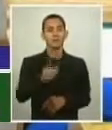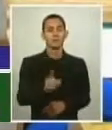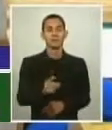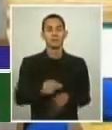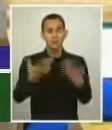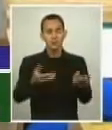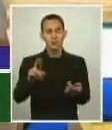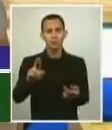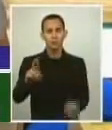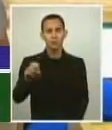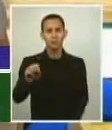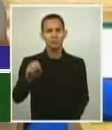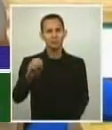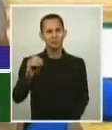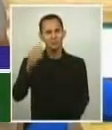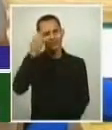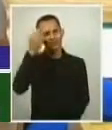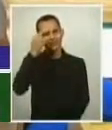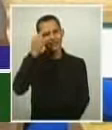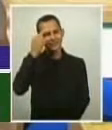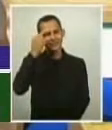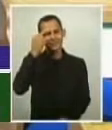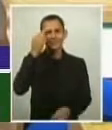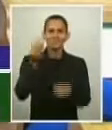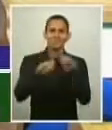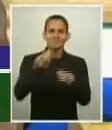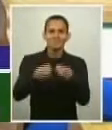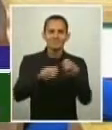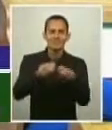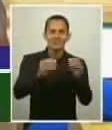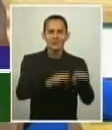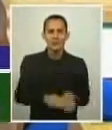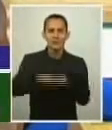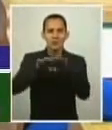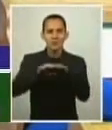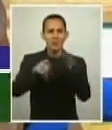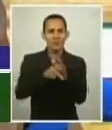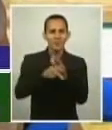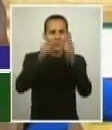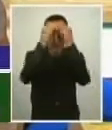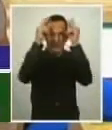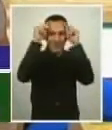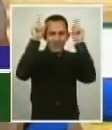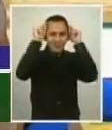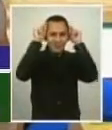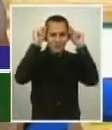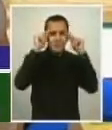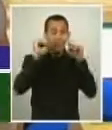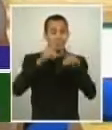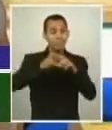bom então vamos ou pensa na forma de democracia dos gregos direta